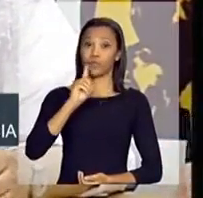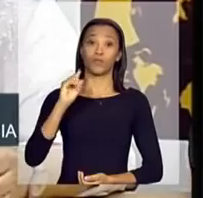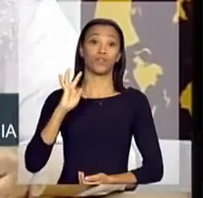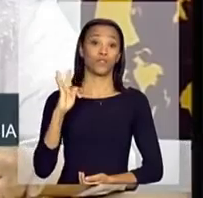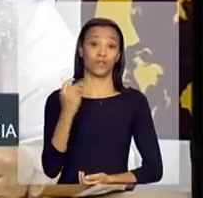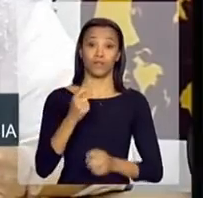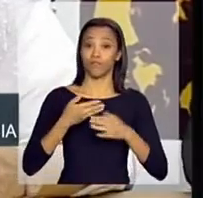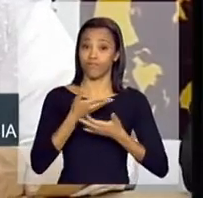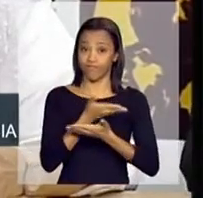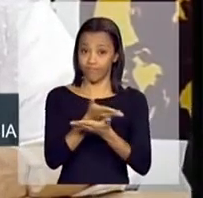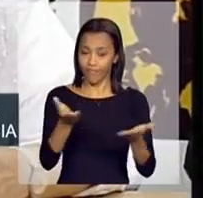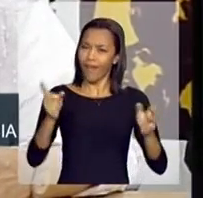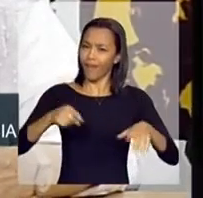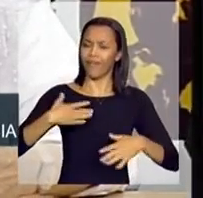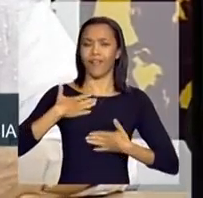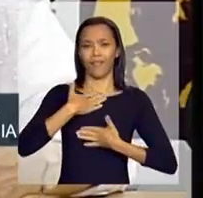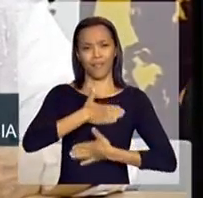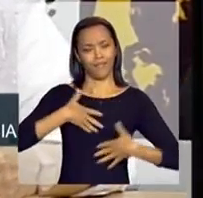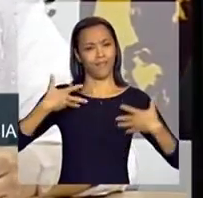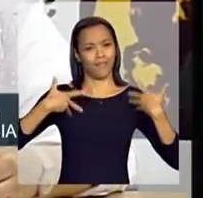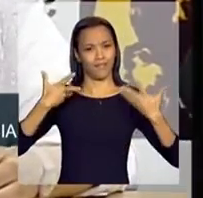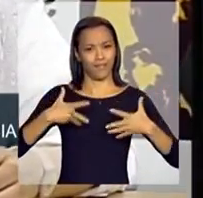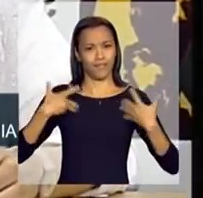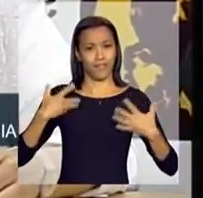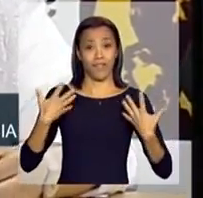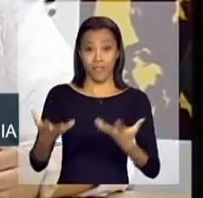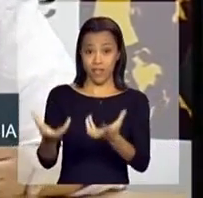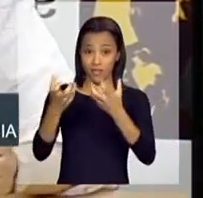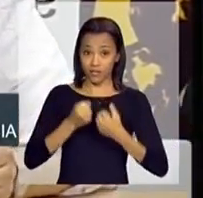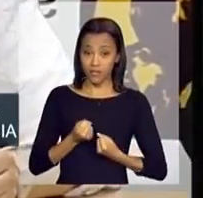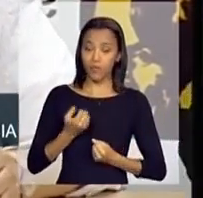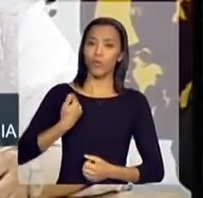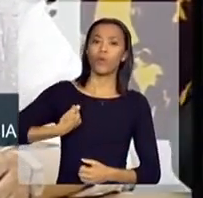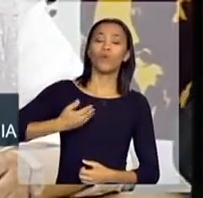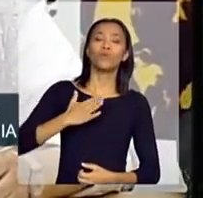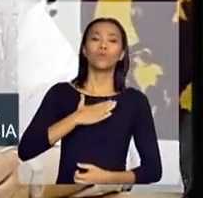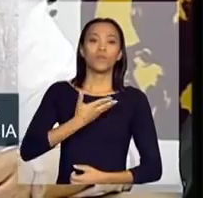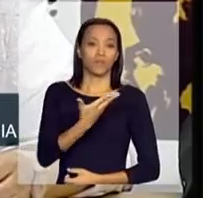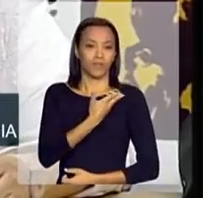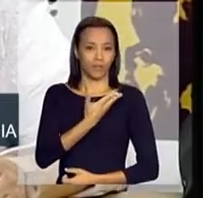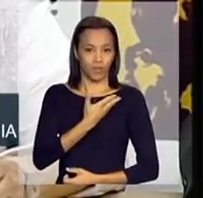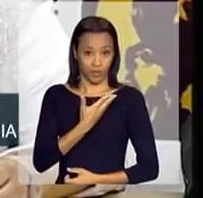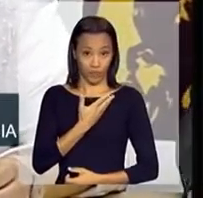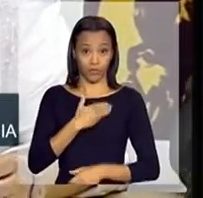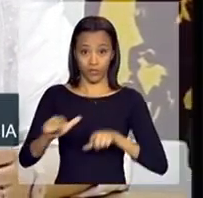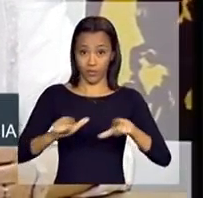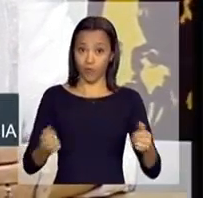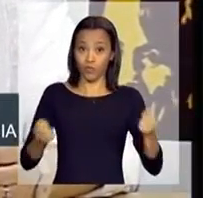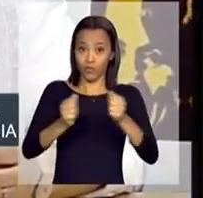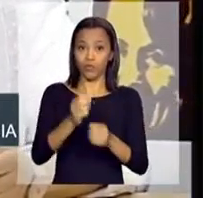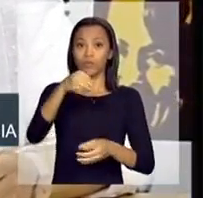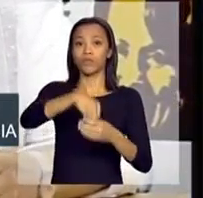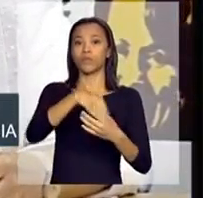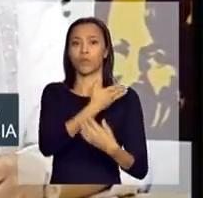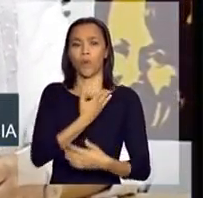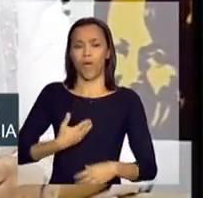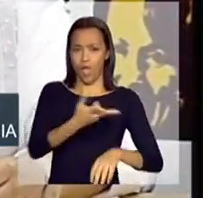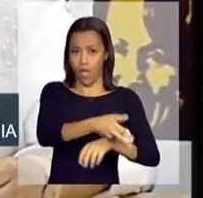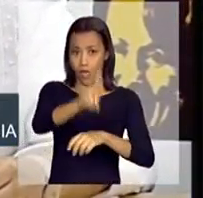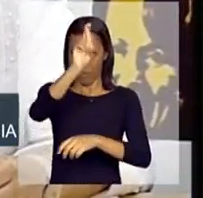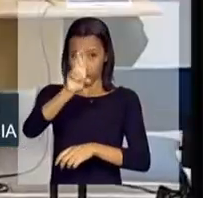É com muita alegria que eu recebo meus colegas de governo, do representante do Ministério